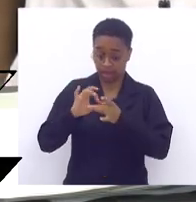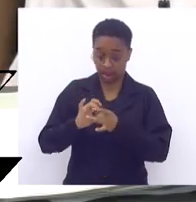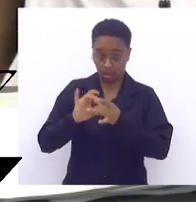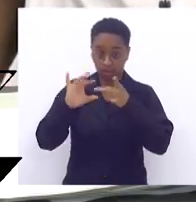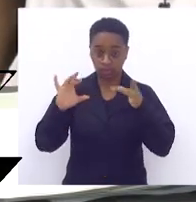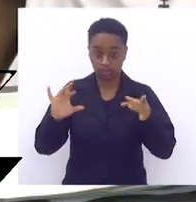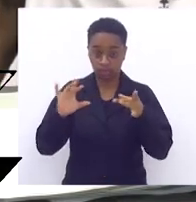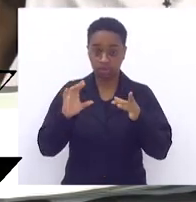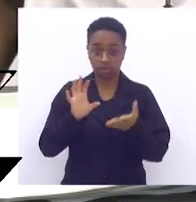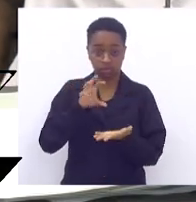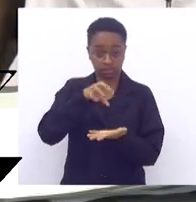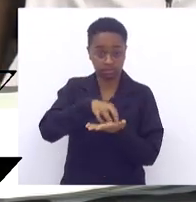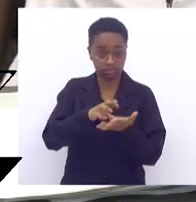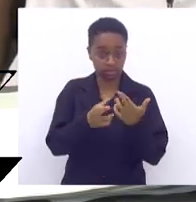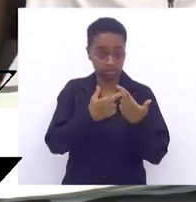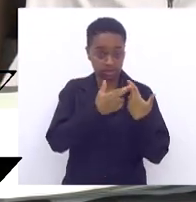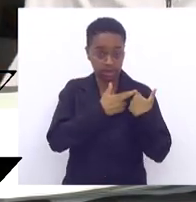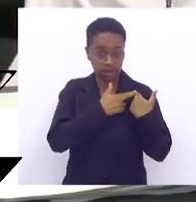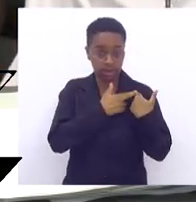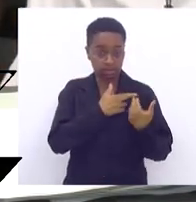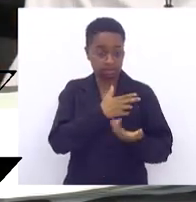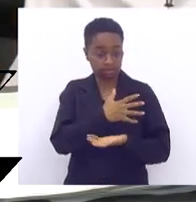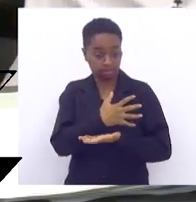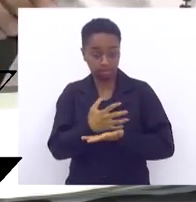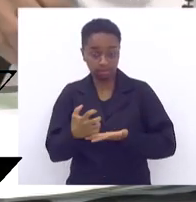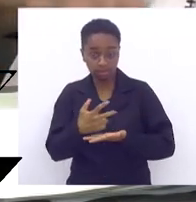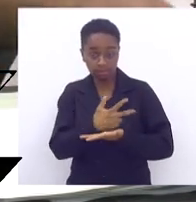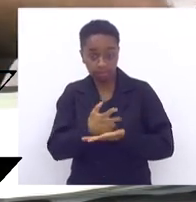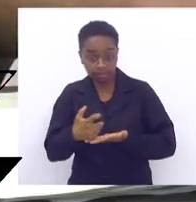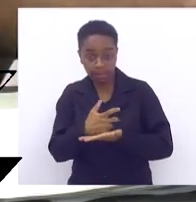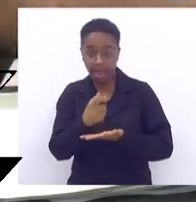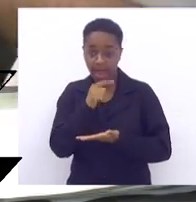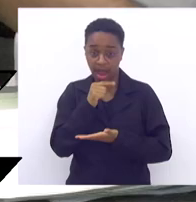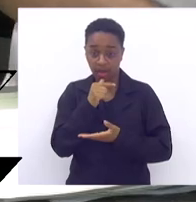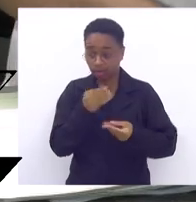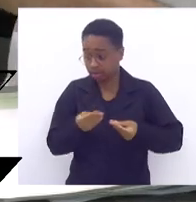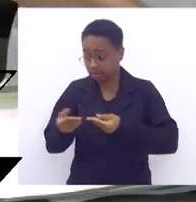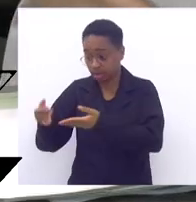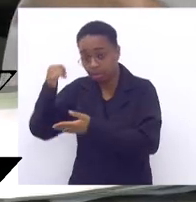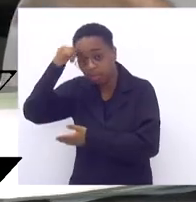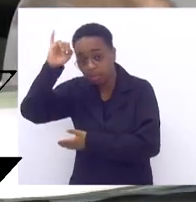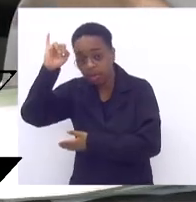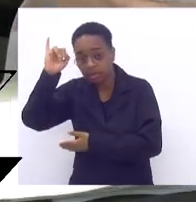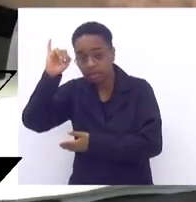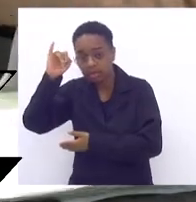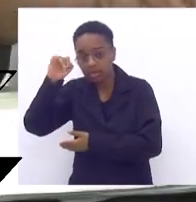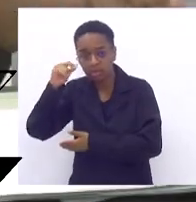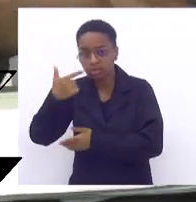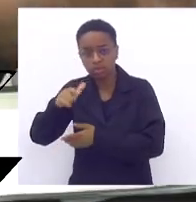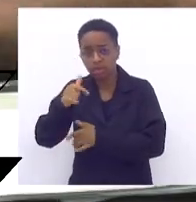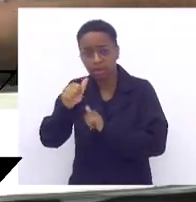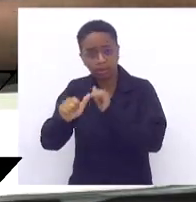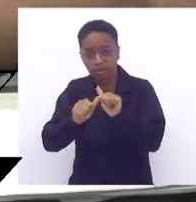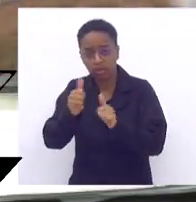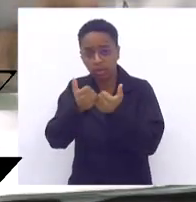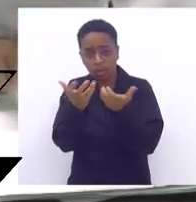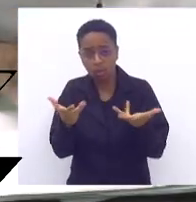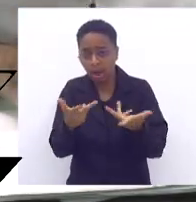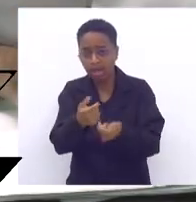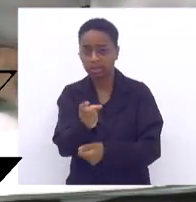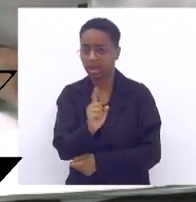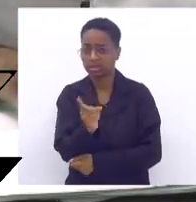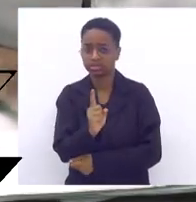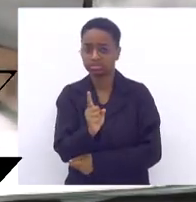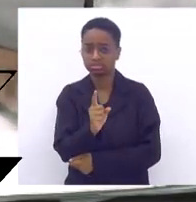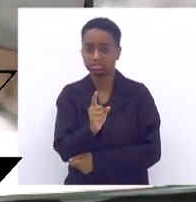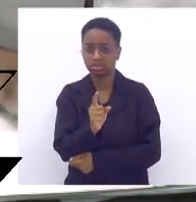do órgão, capta água por seu boizinho beber água, ele não está alterando a qualidade do rio. Ele não está